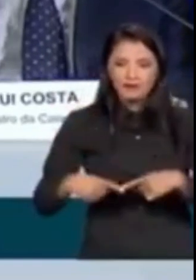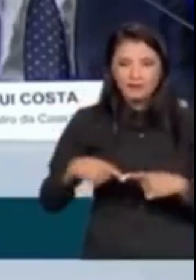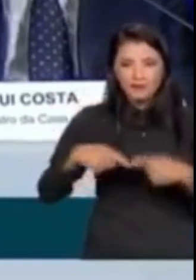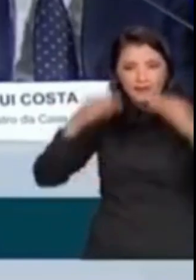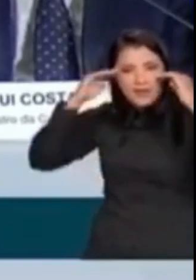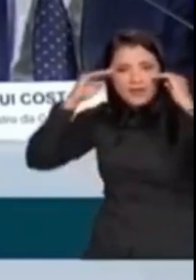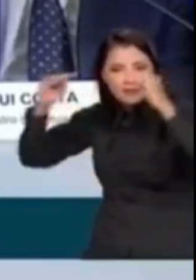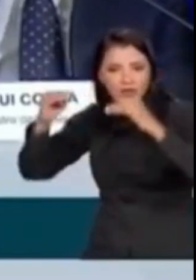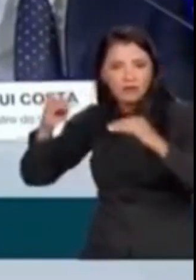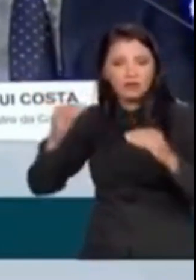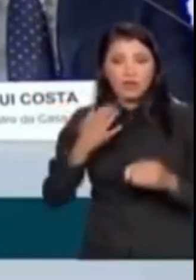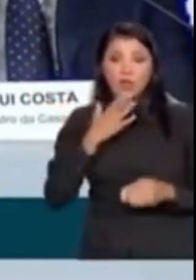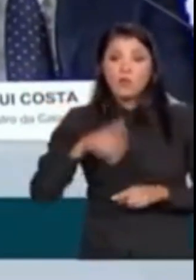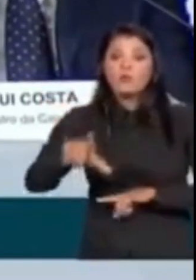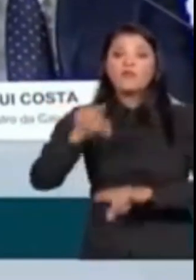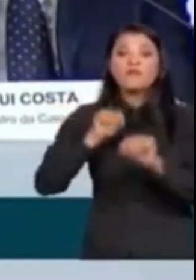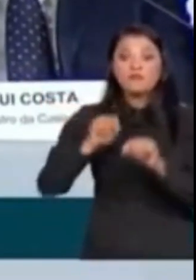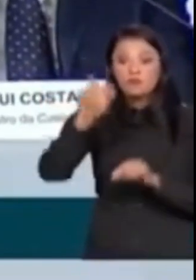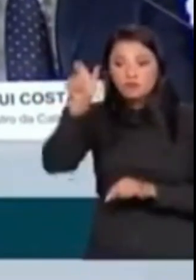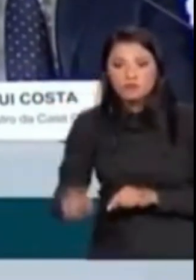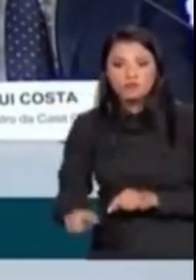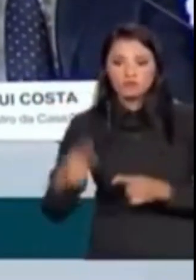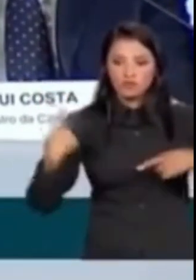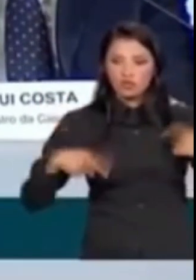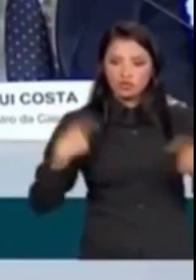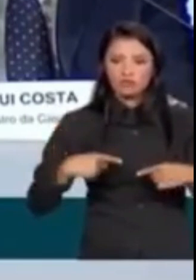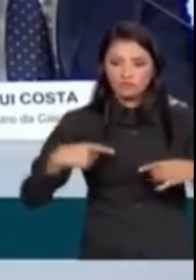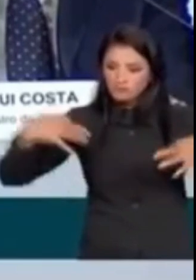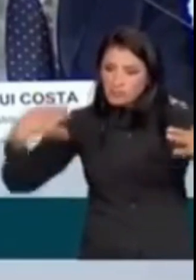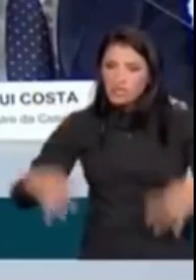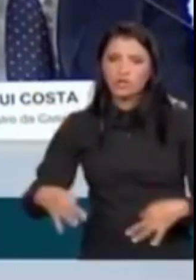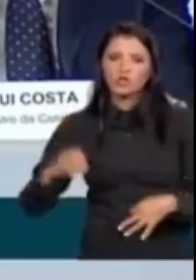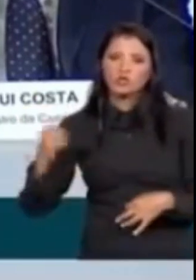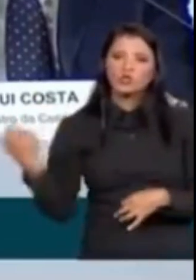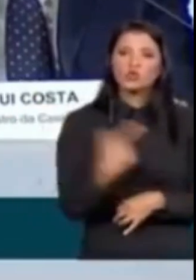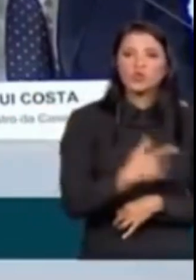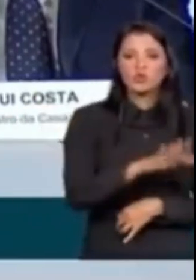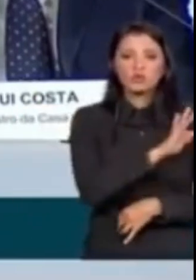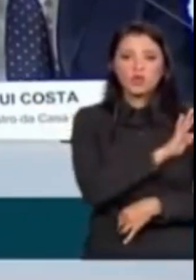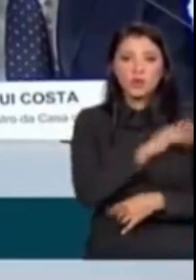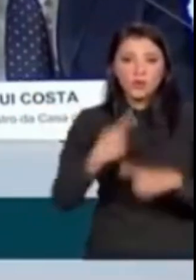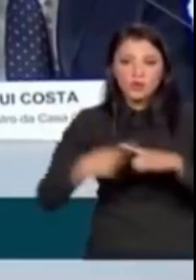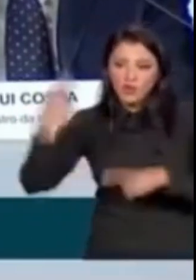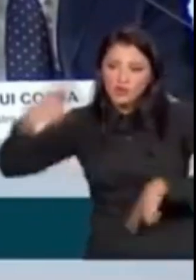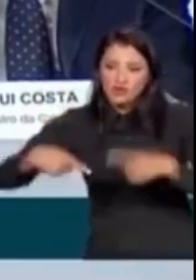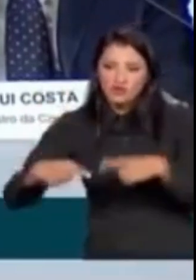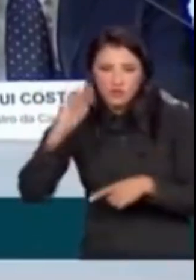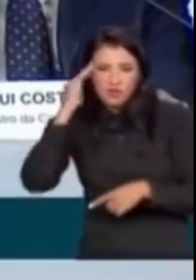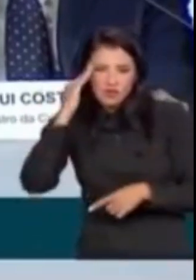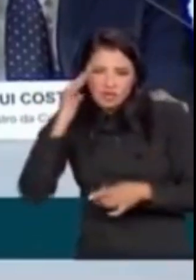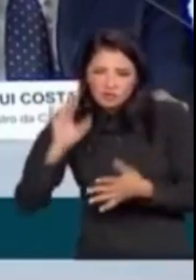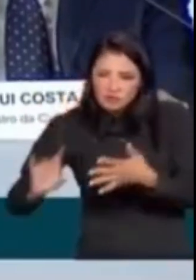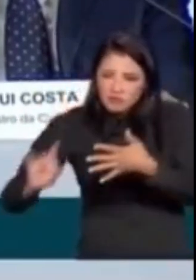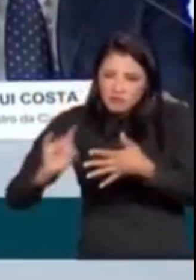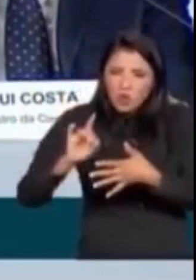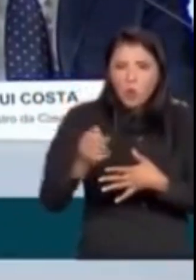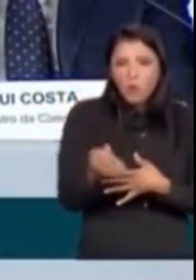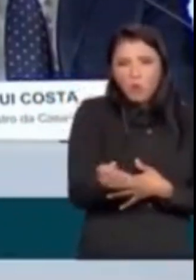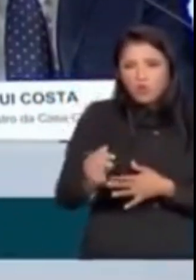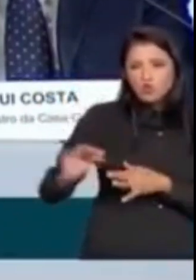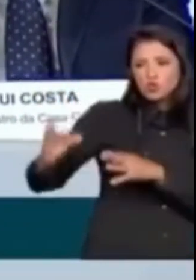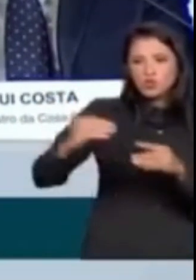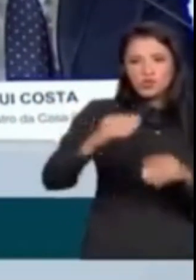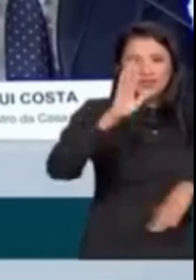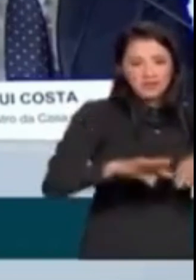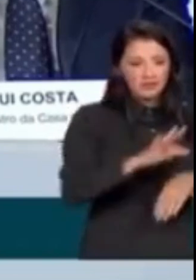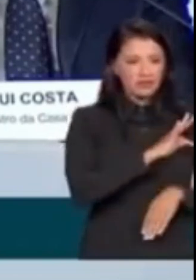um político competente do que um técnico, porque o político entende um pouco de tudo e, muitas vezes, o técnico não